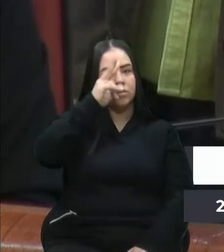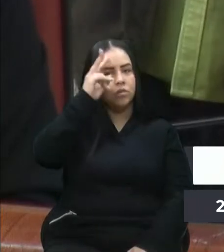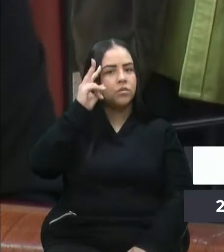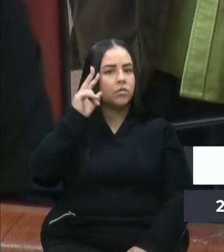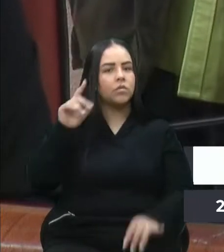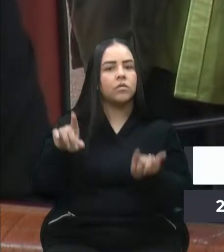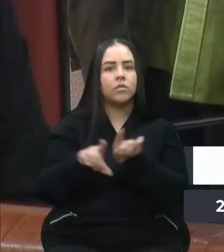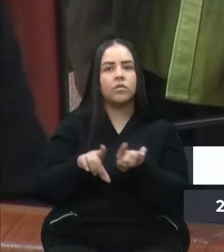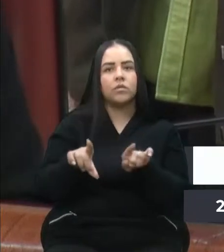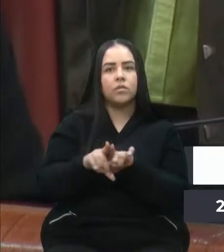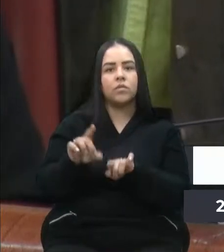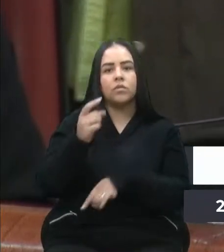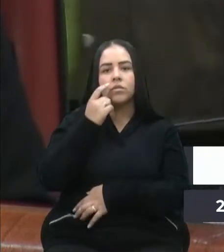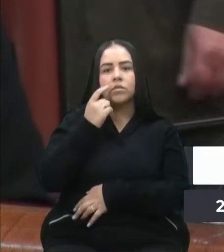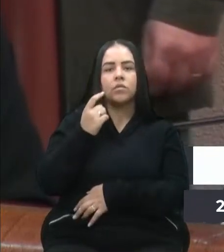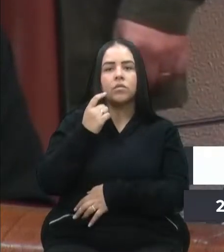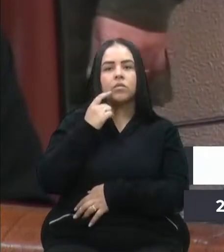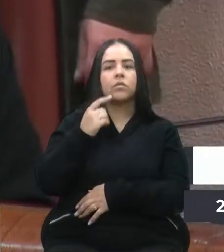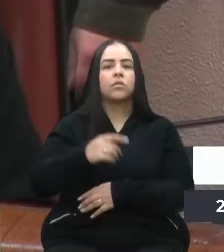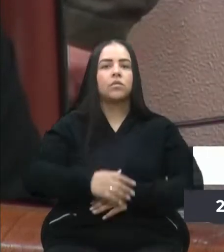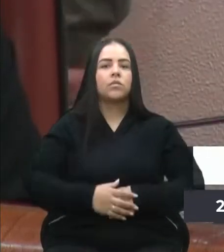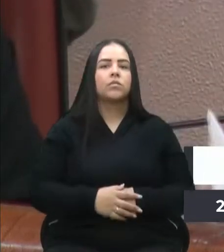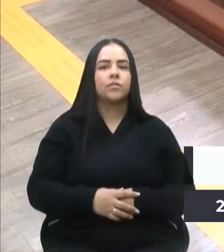e do vereador Wagner Petrini.